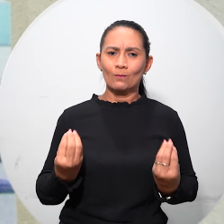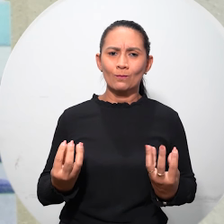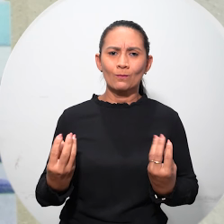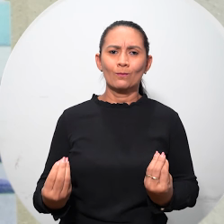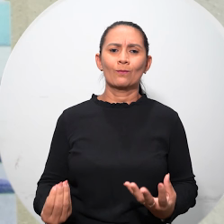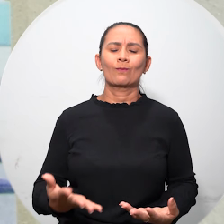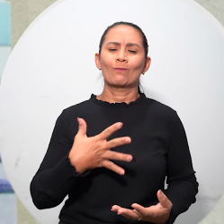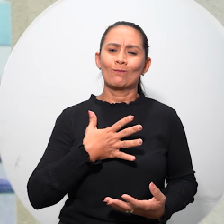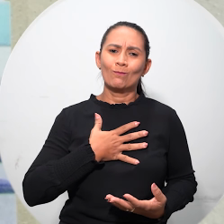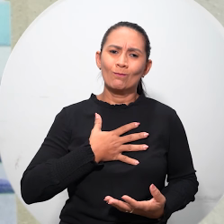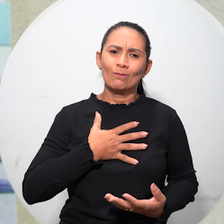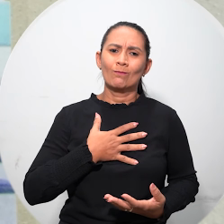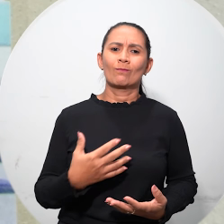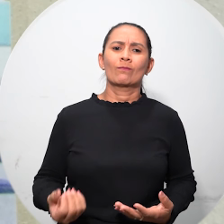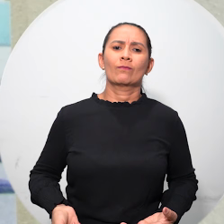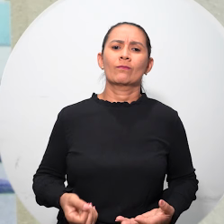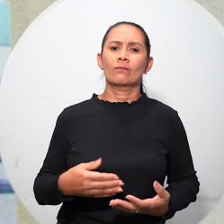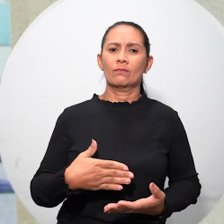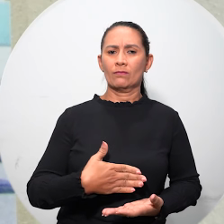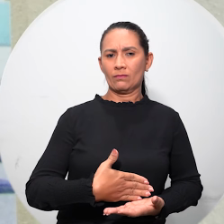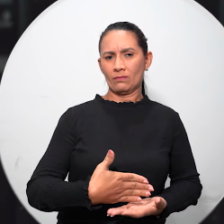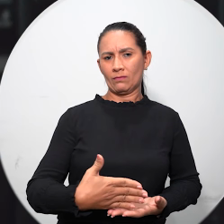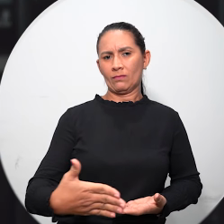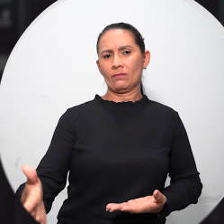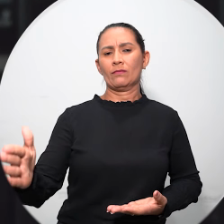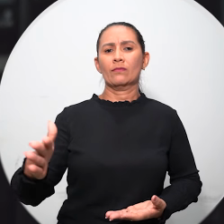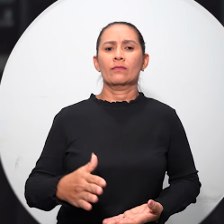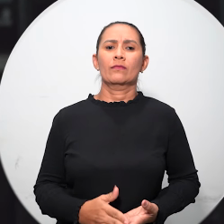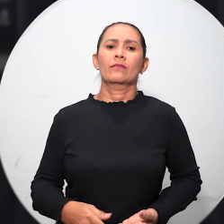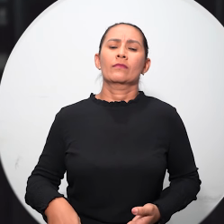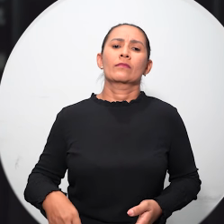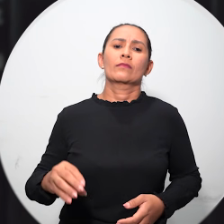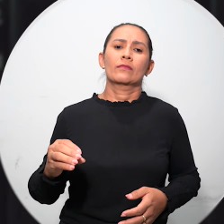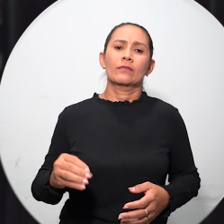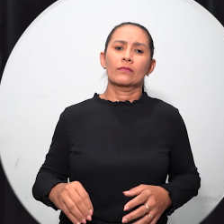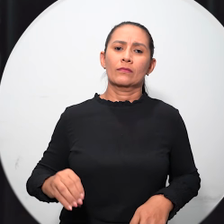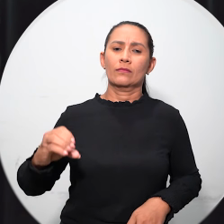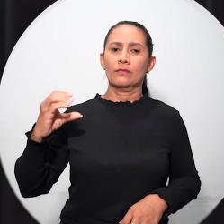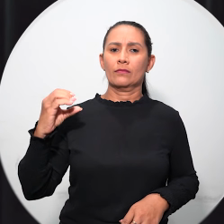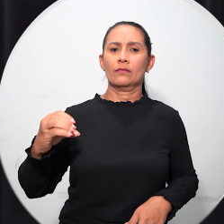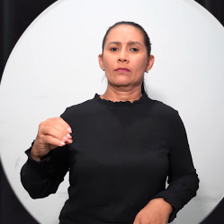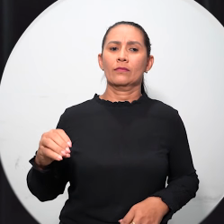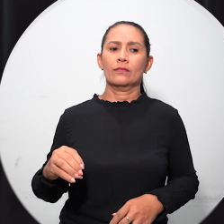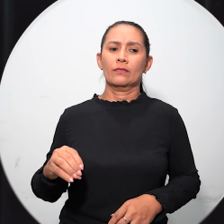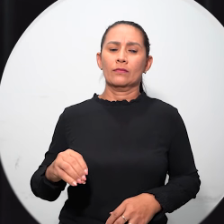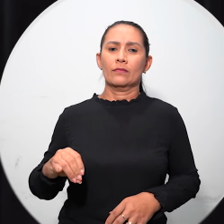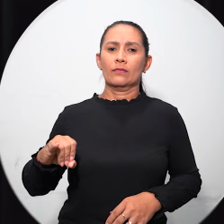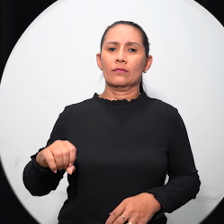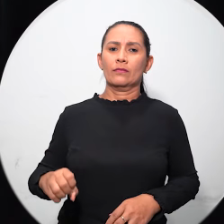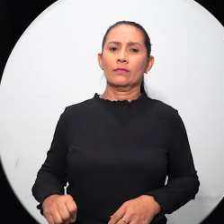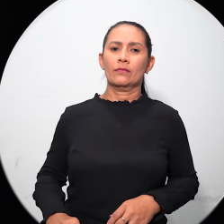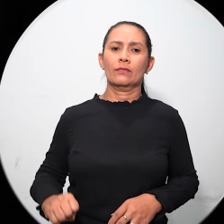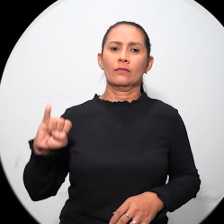nossas famílias, da educação dos filhos, erguer as coisas que precisávamos, né? E assim foi indo, foram 10 anos de cinema e depois veio a boate, por nome de Boate